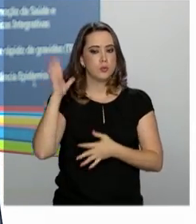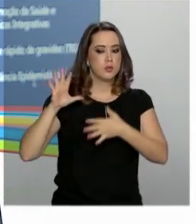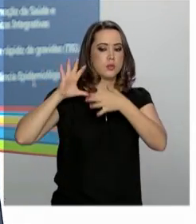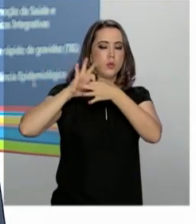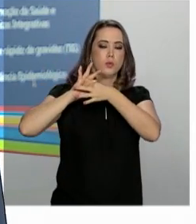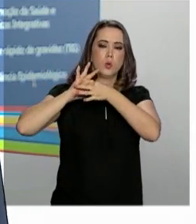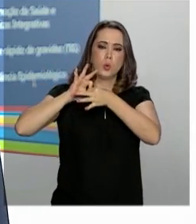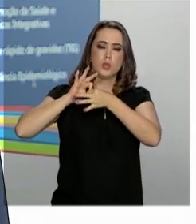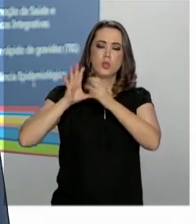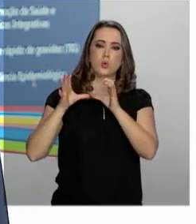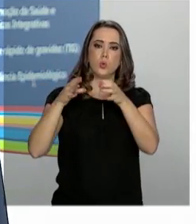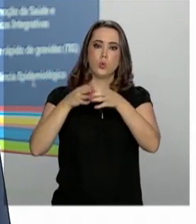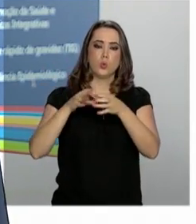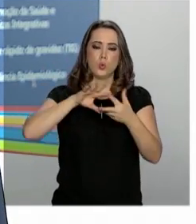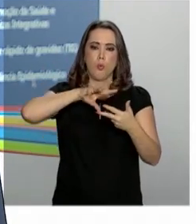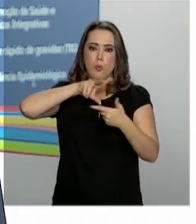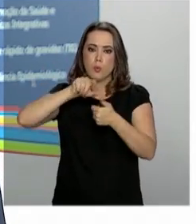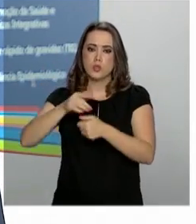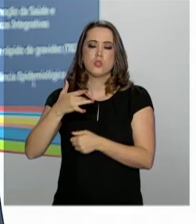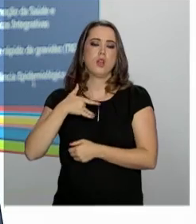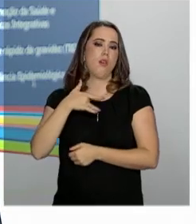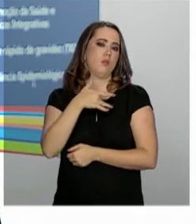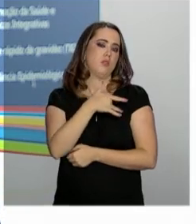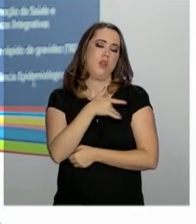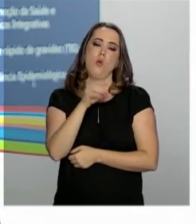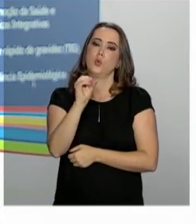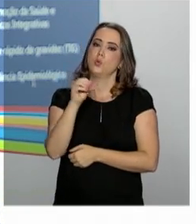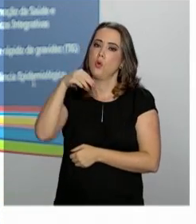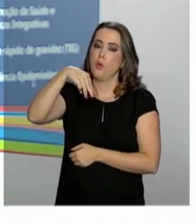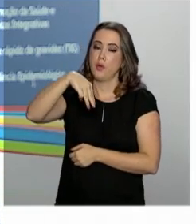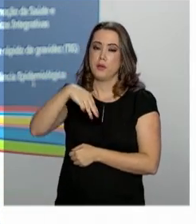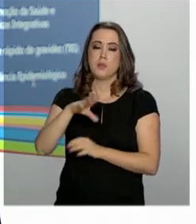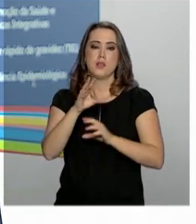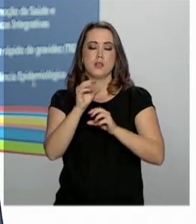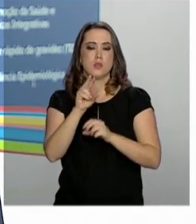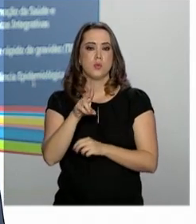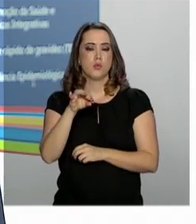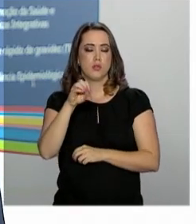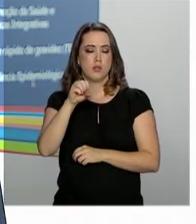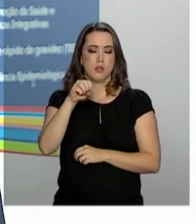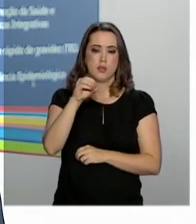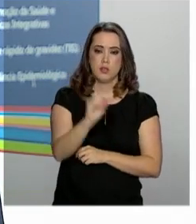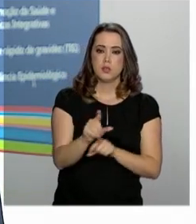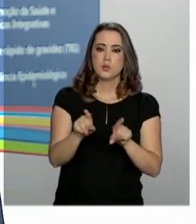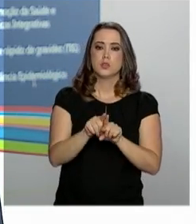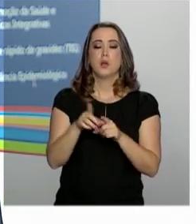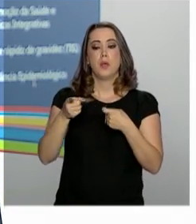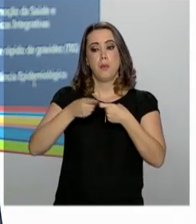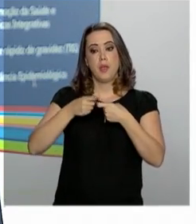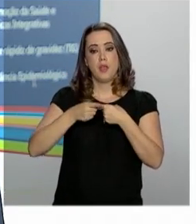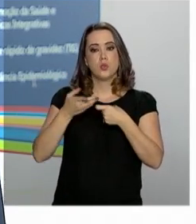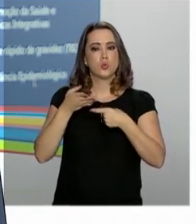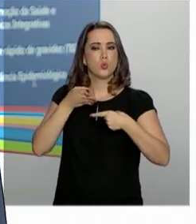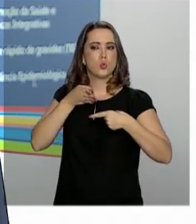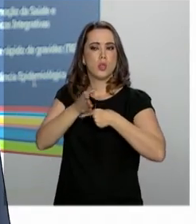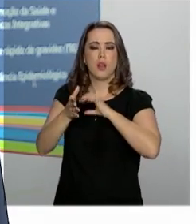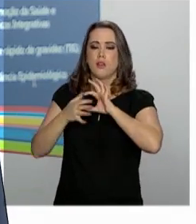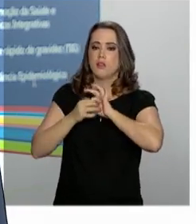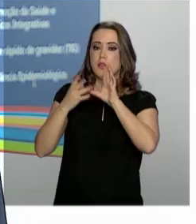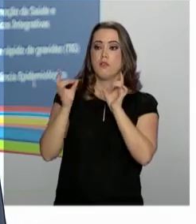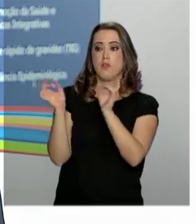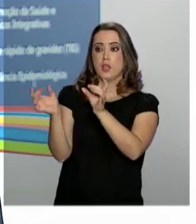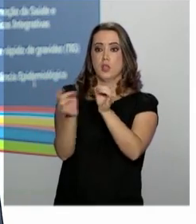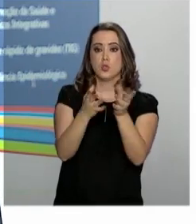parceria com organizações mundiais como a OMS, a Unesco e os Médicos Sem Fronteiras, exporta vacinas de febre amarela